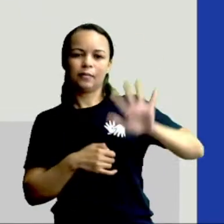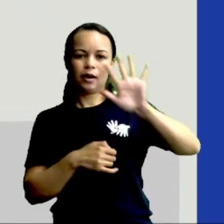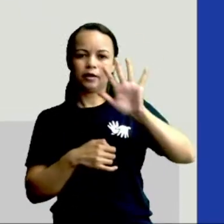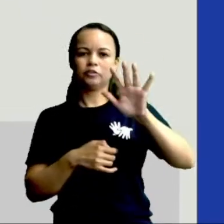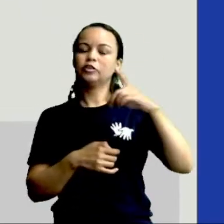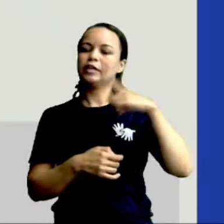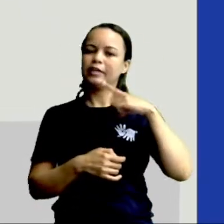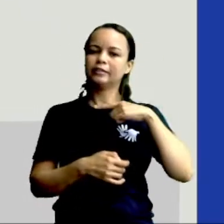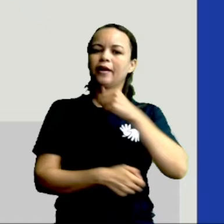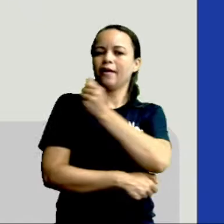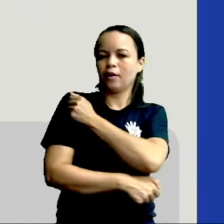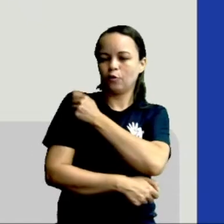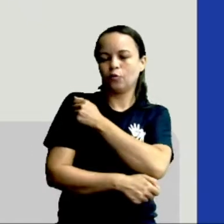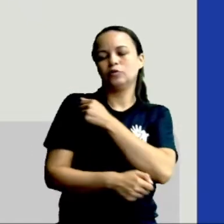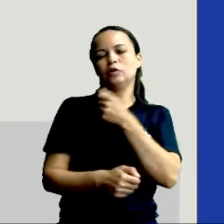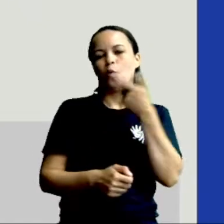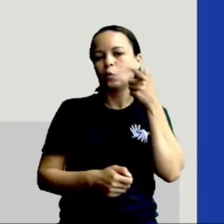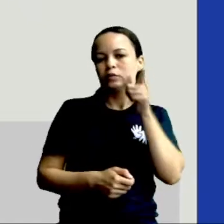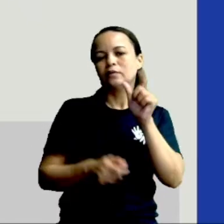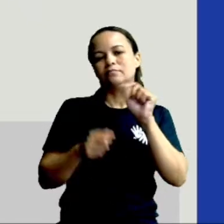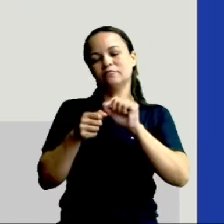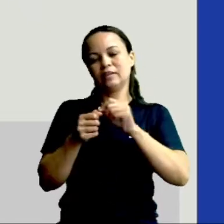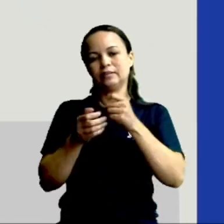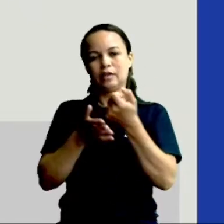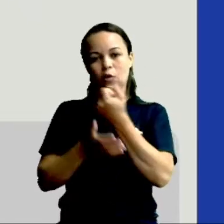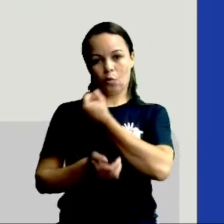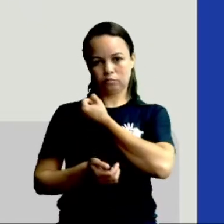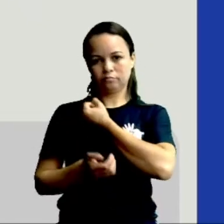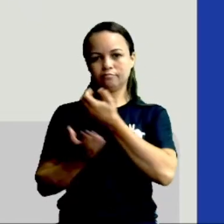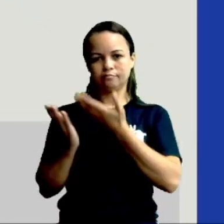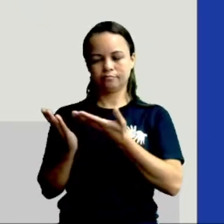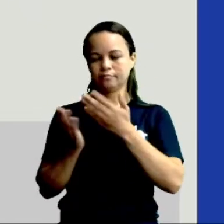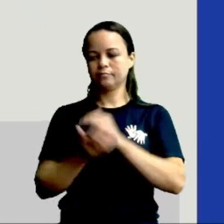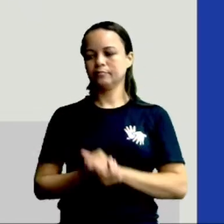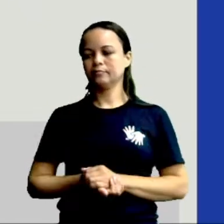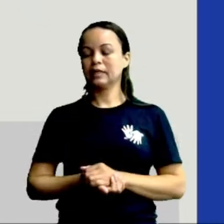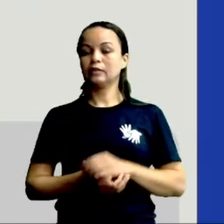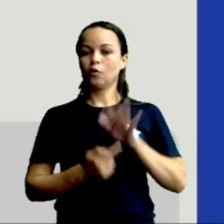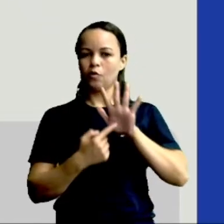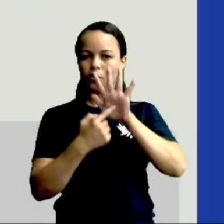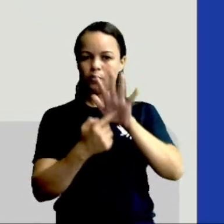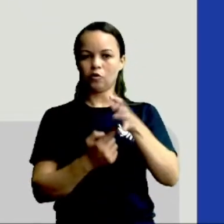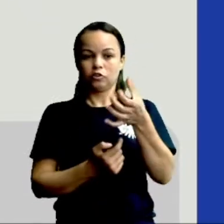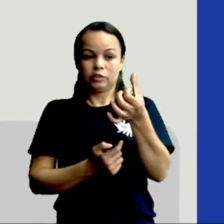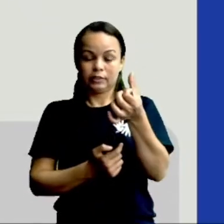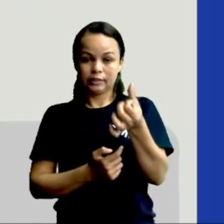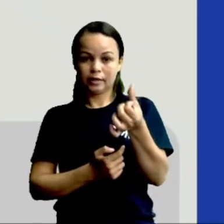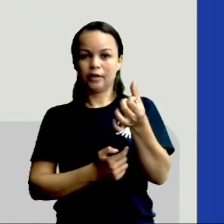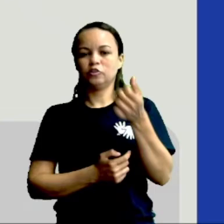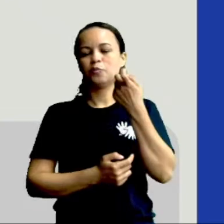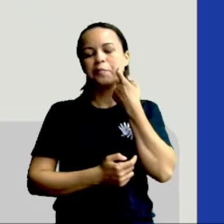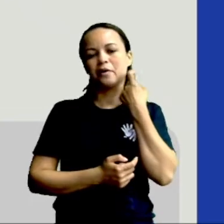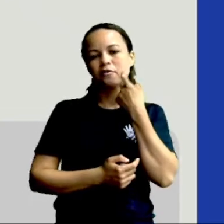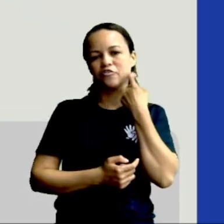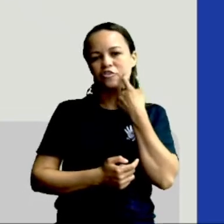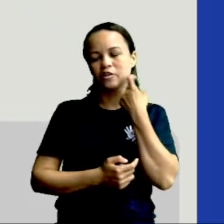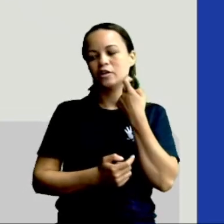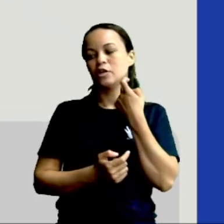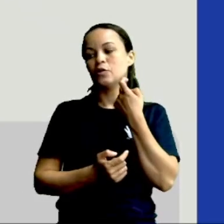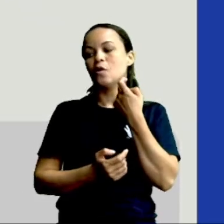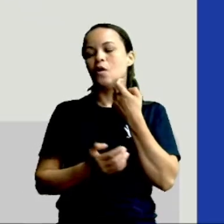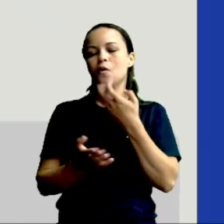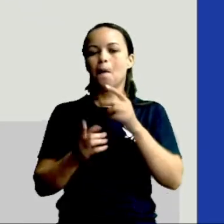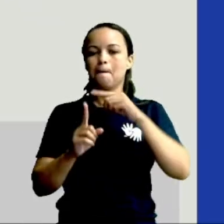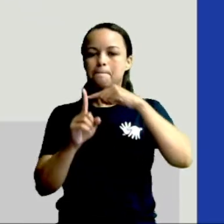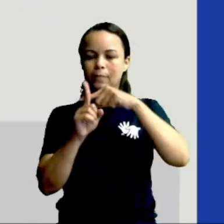fazer com os algarismozinhos. Então, eu trouxe 6 peixinhos, mais o sinalzinho